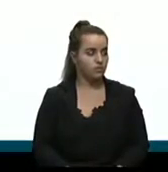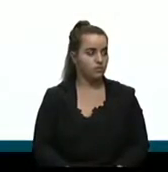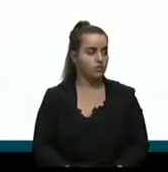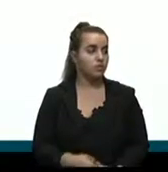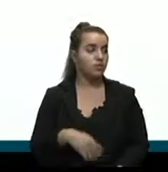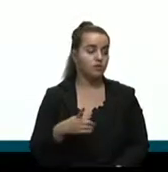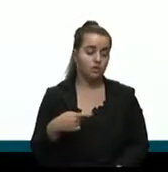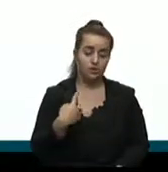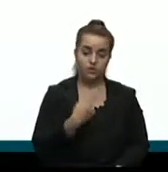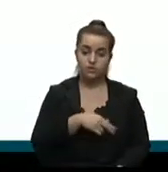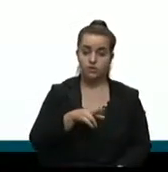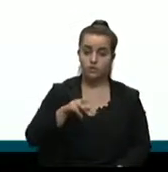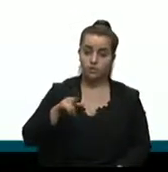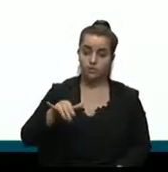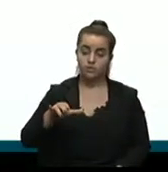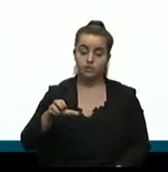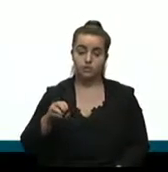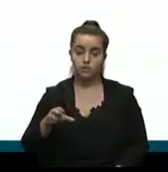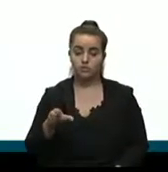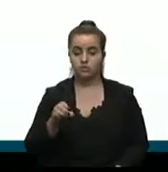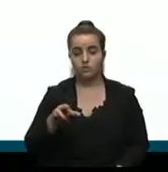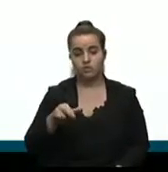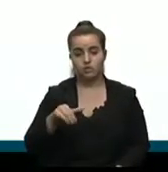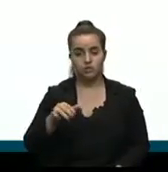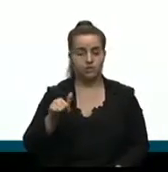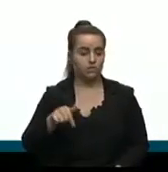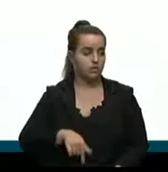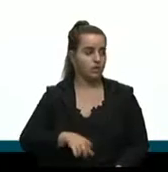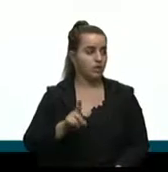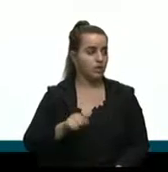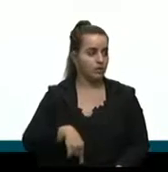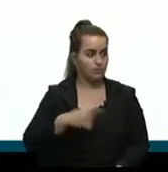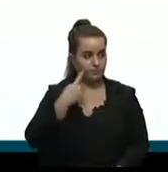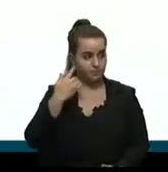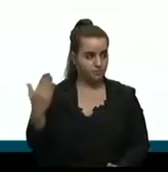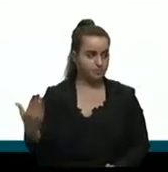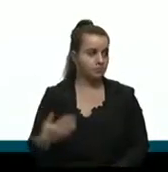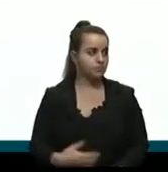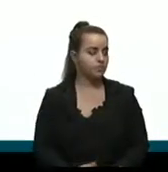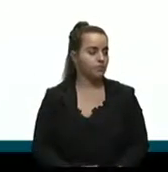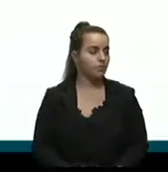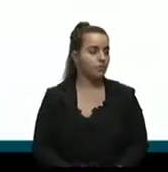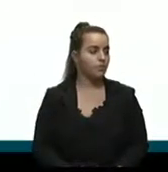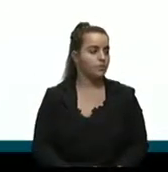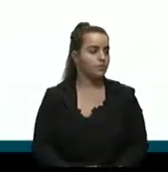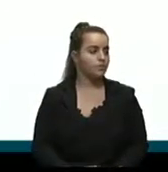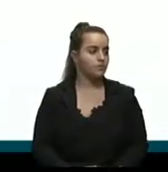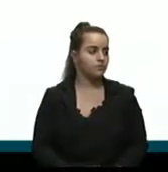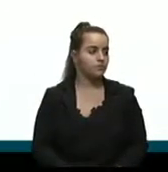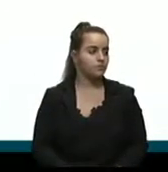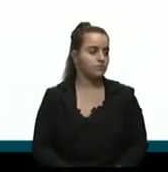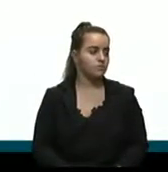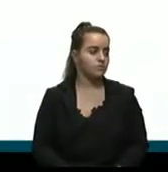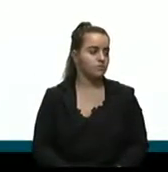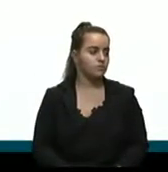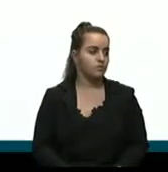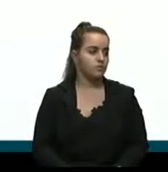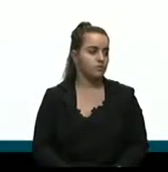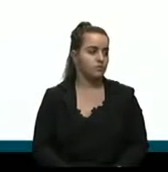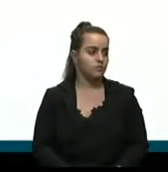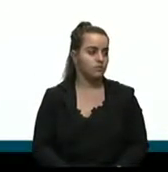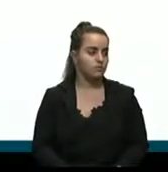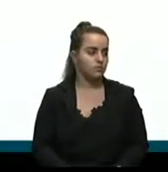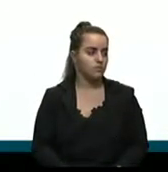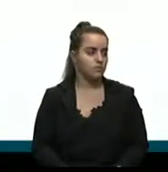Então, a nossa região crítica, a partir desse valor, será y pertencente aos